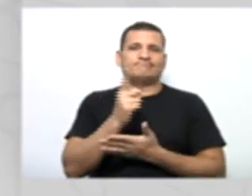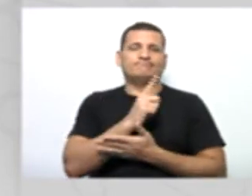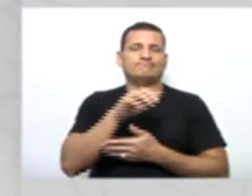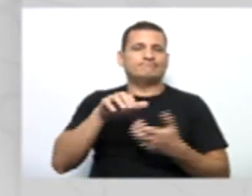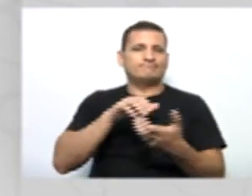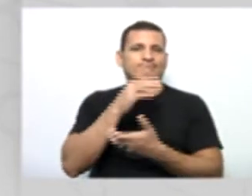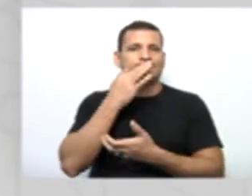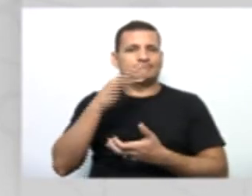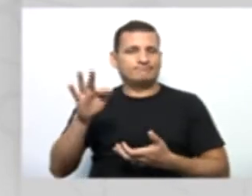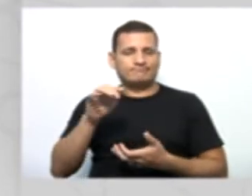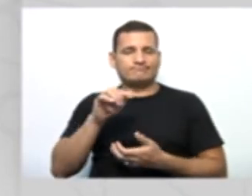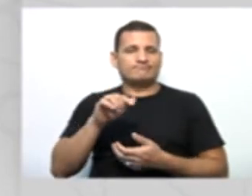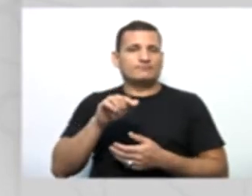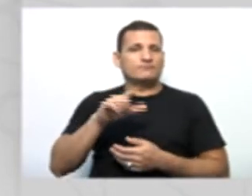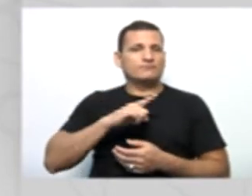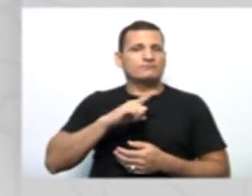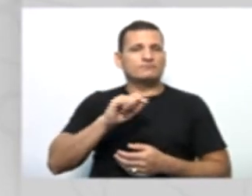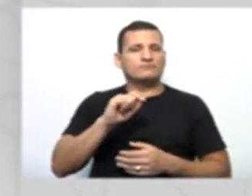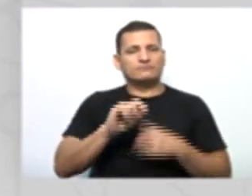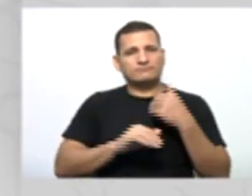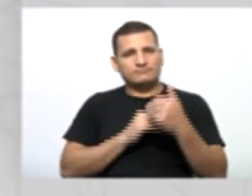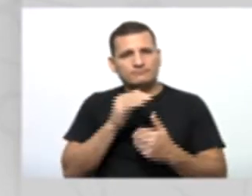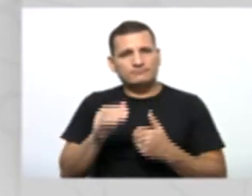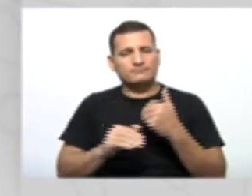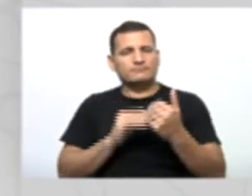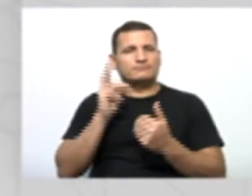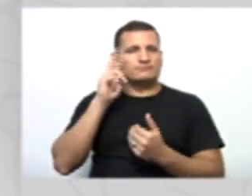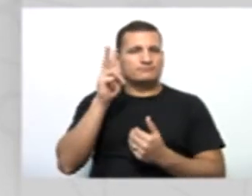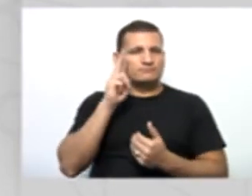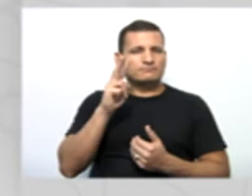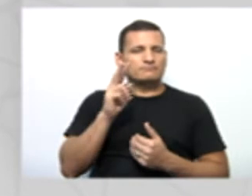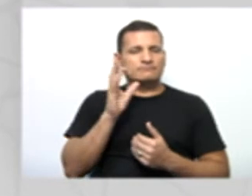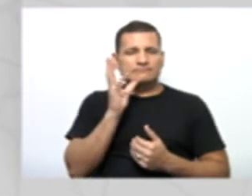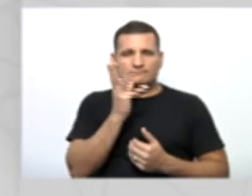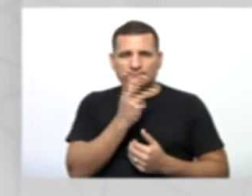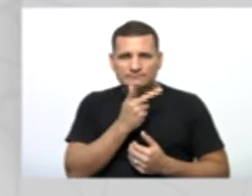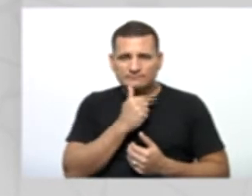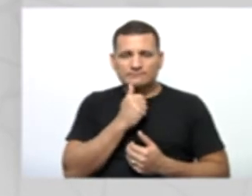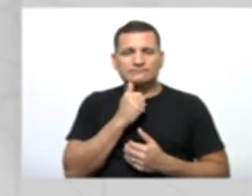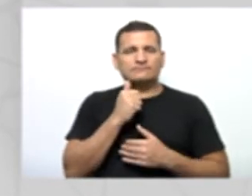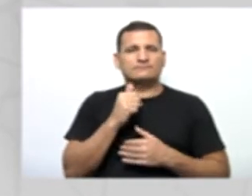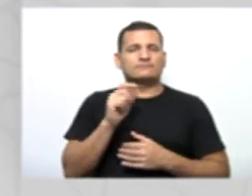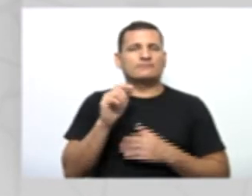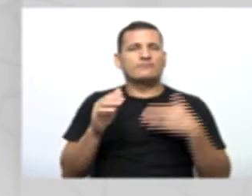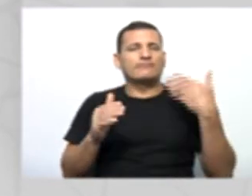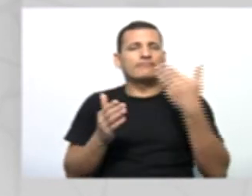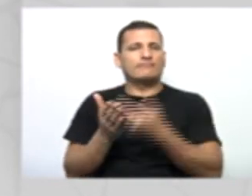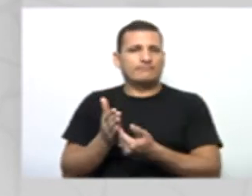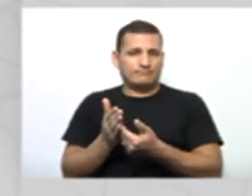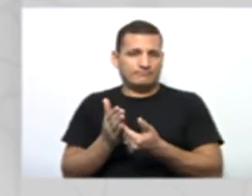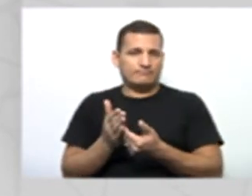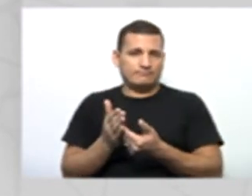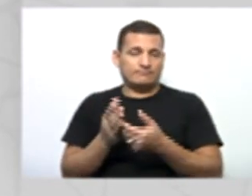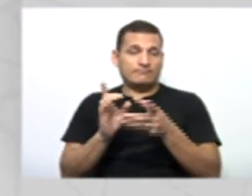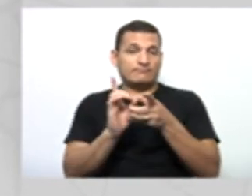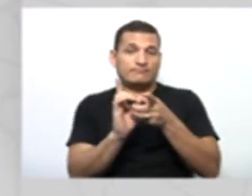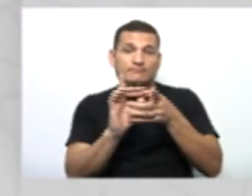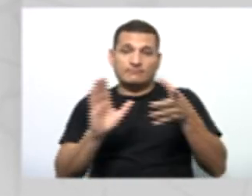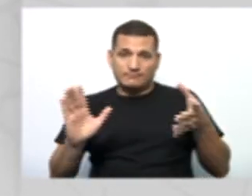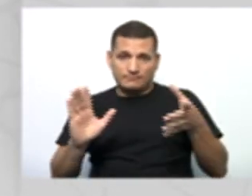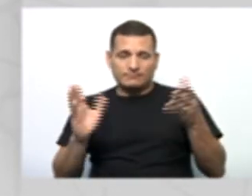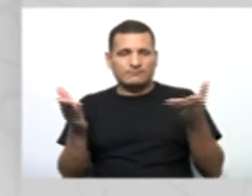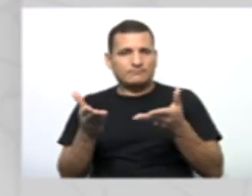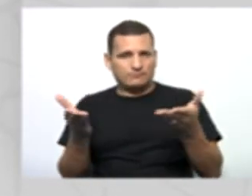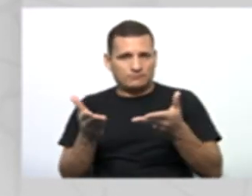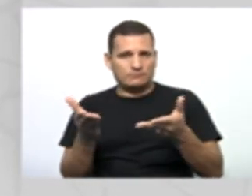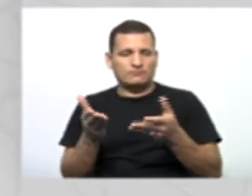que houve um processo histórico lento, gradativo e paulatino até nós chegarmos às democracias